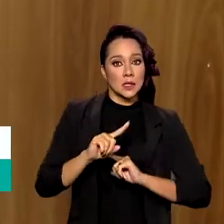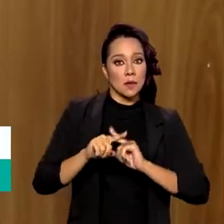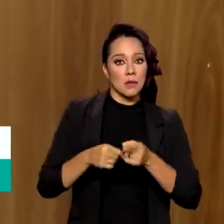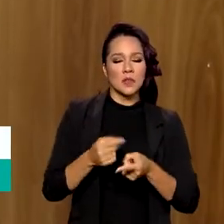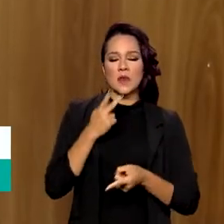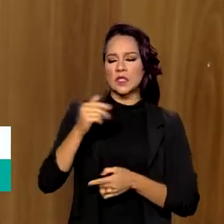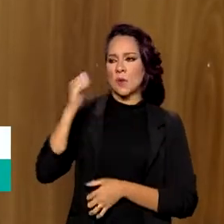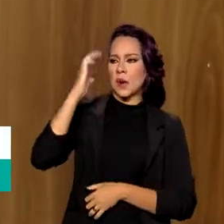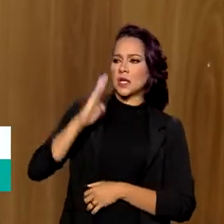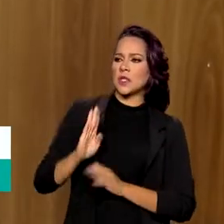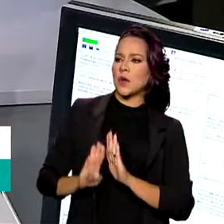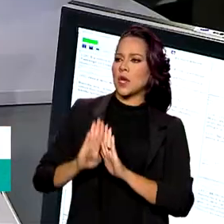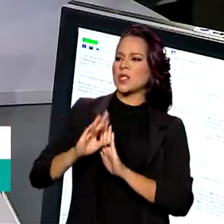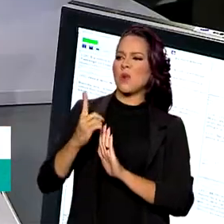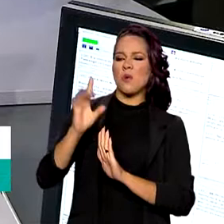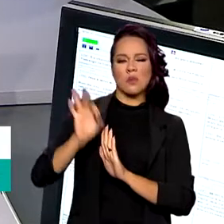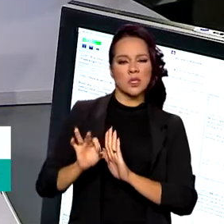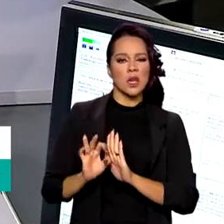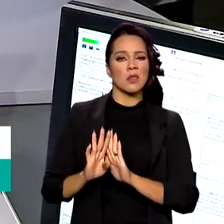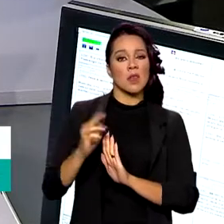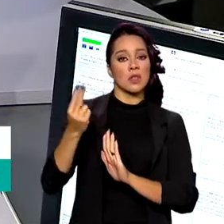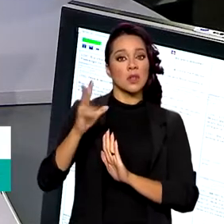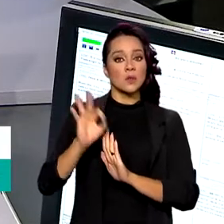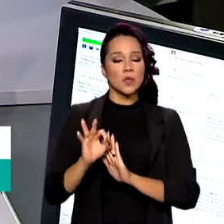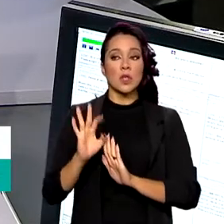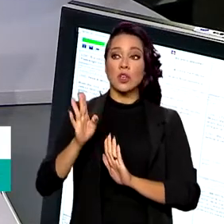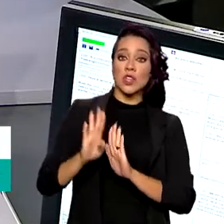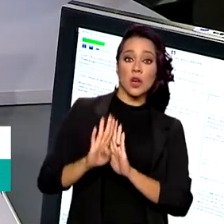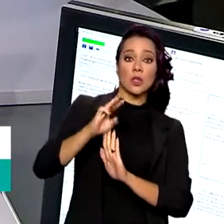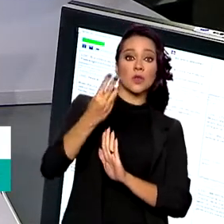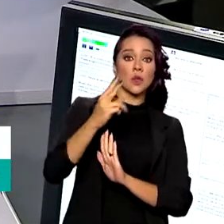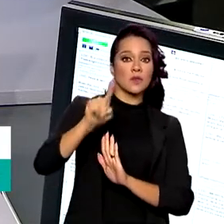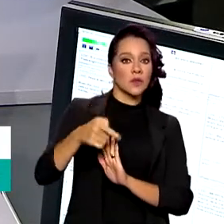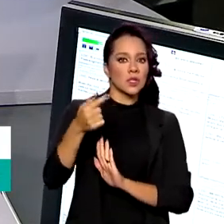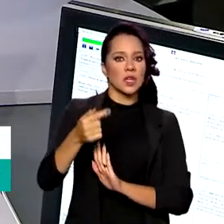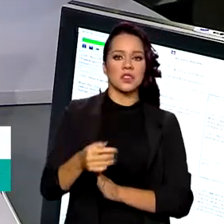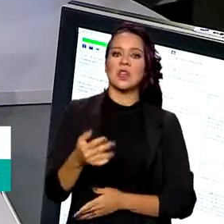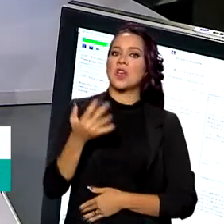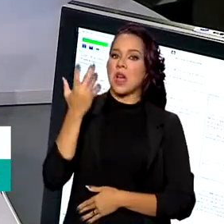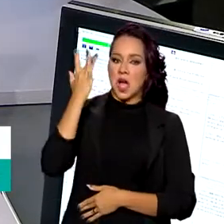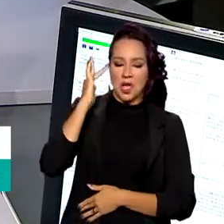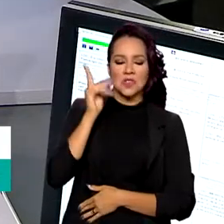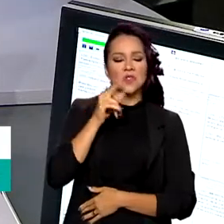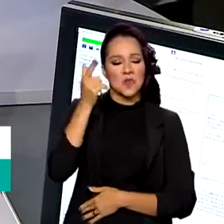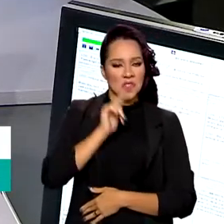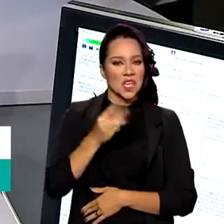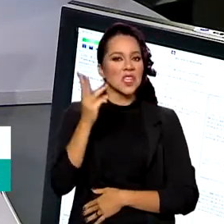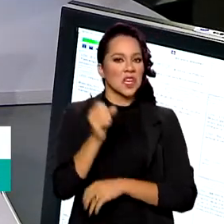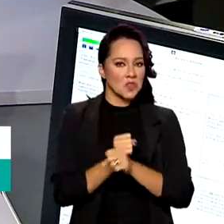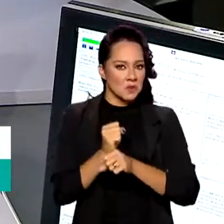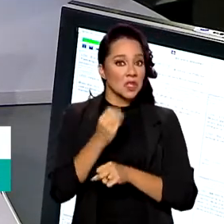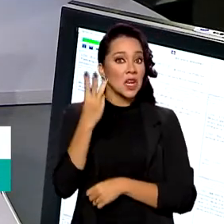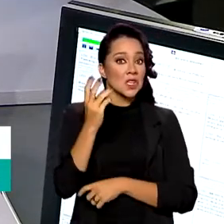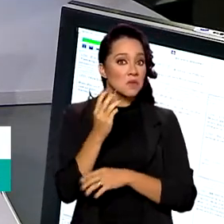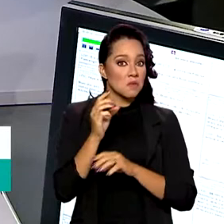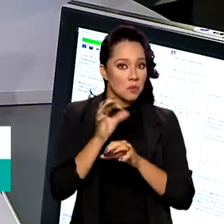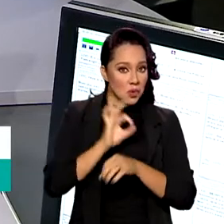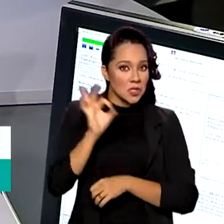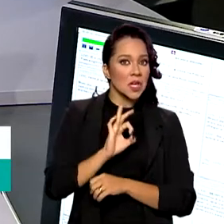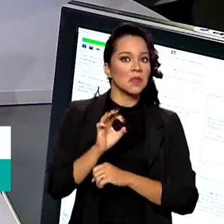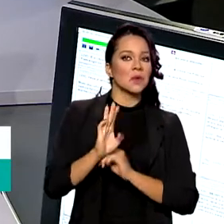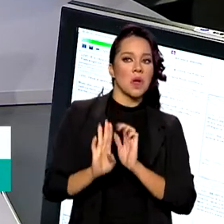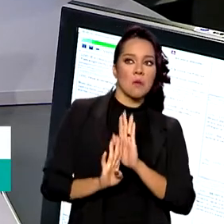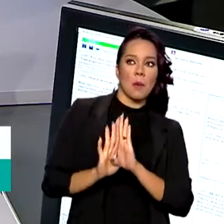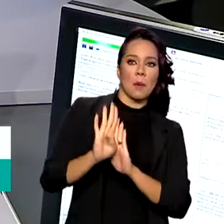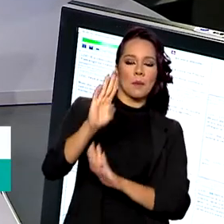diziam que o Brasil ia crescer 1% 2 agora já tá em 2,7 eu acho que nós vamos chegar a 3% desse ano então o Brasil tá crescendo mais